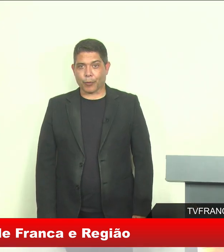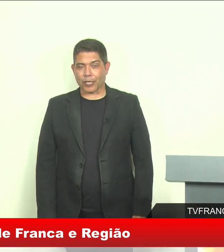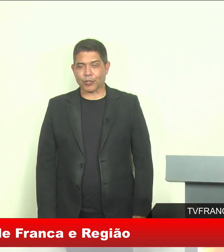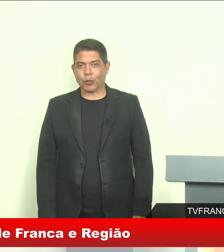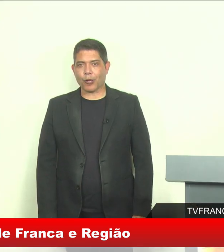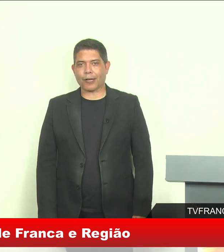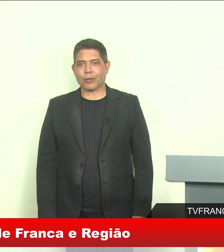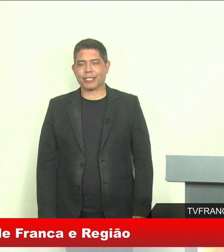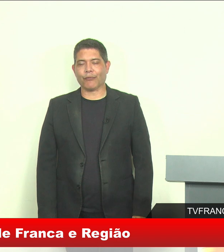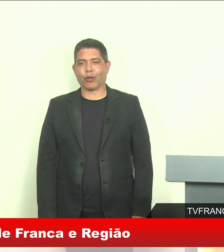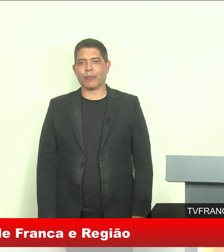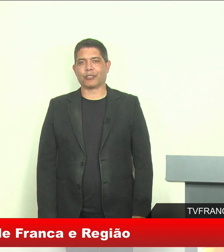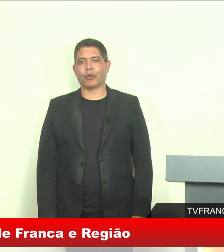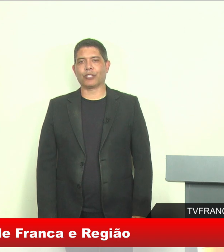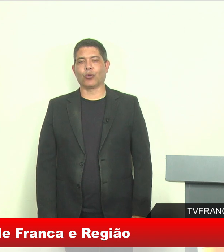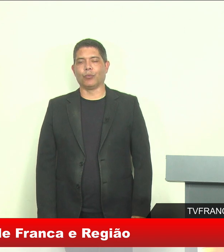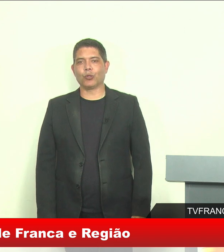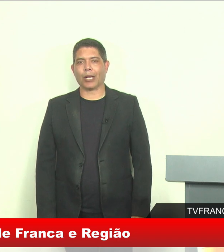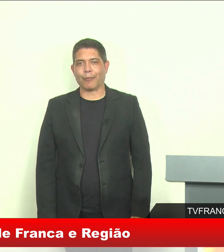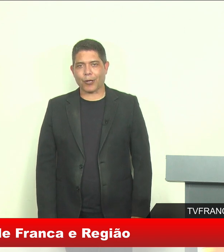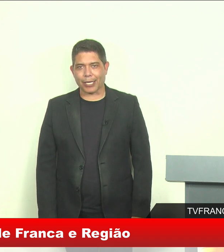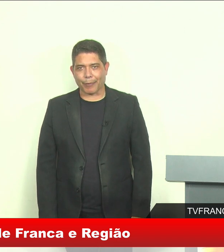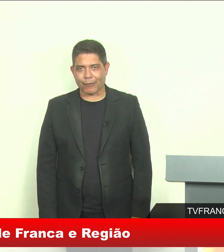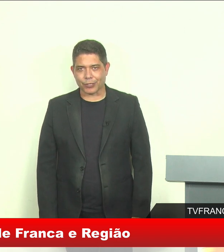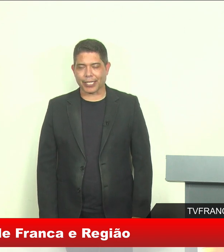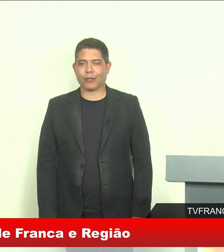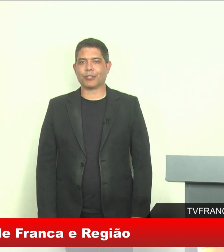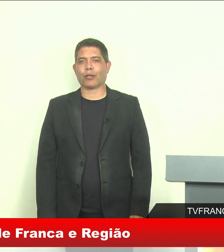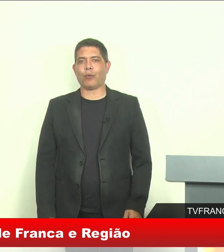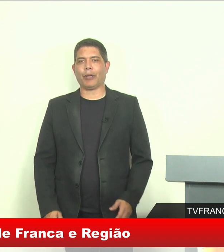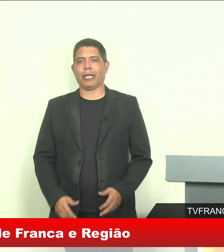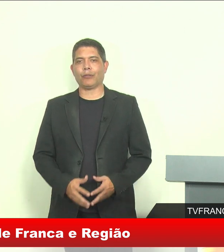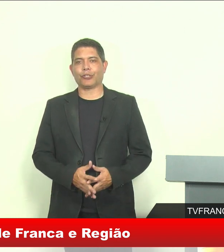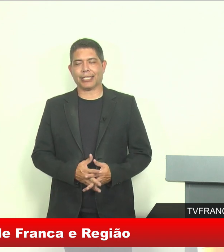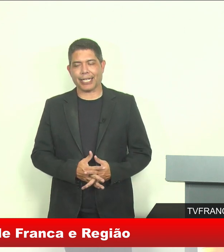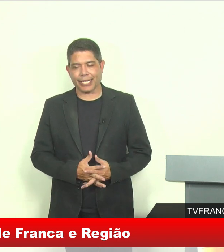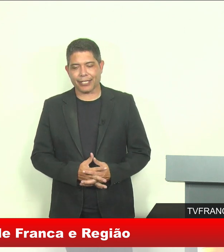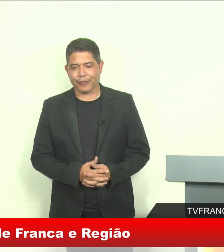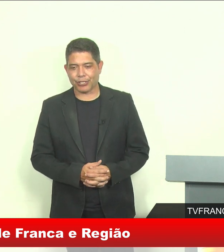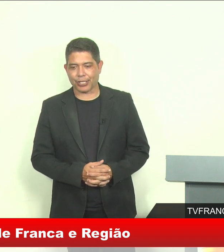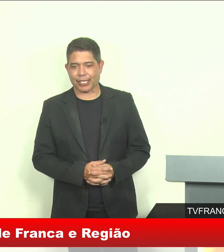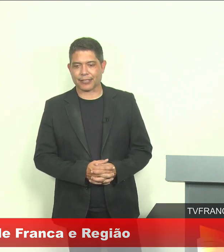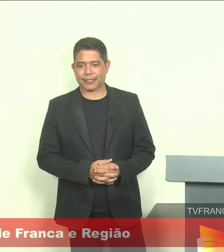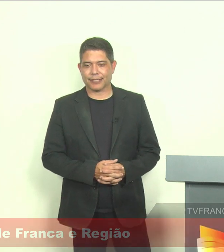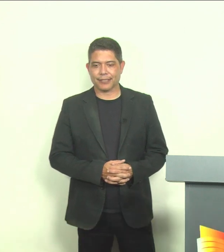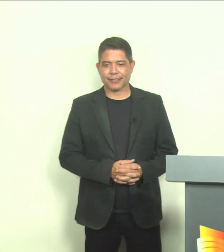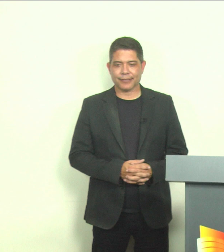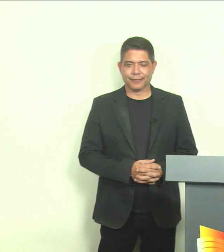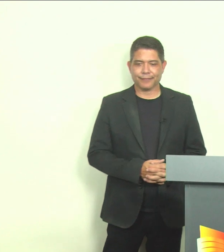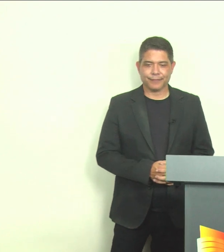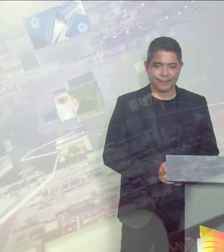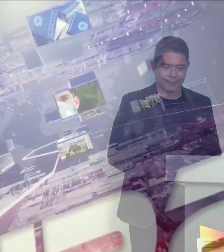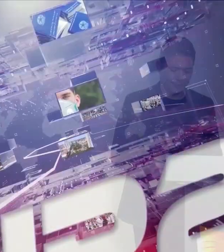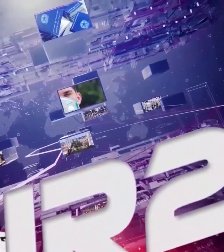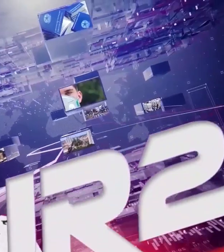E no próximo bloco, as informações do Mundo da Bola para você que nos acompanha no JR23.